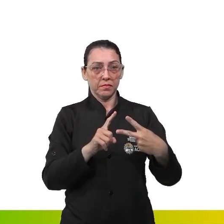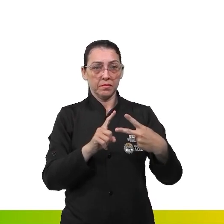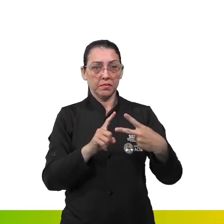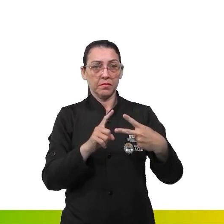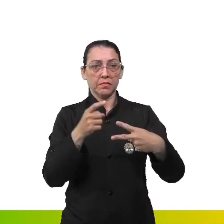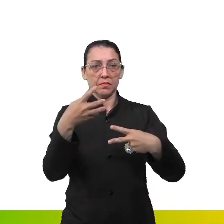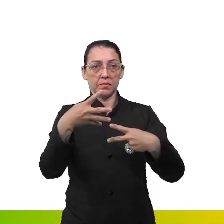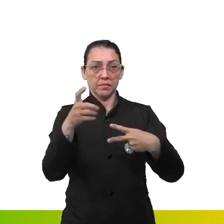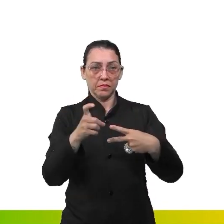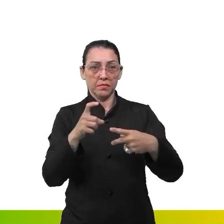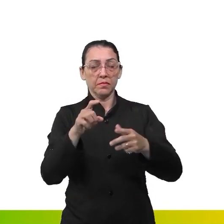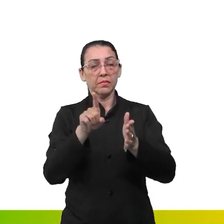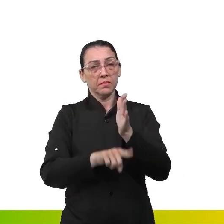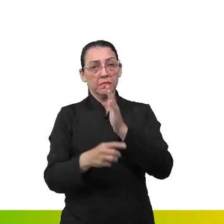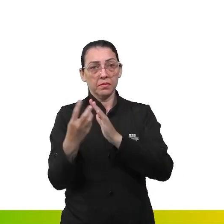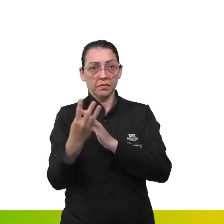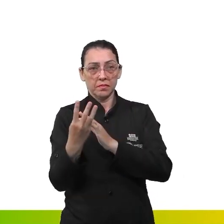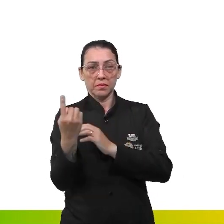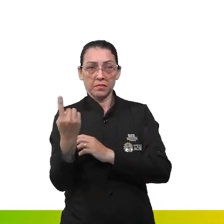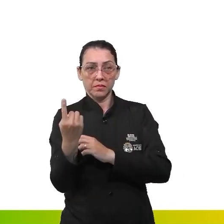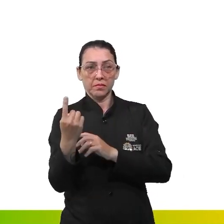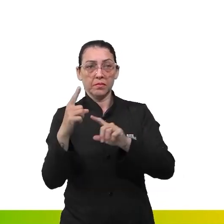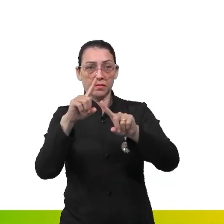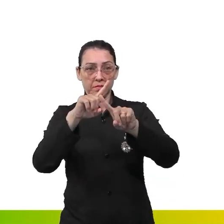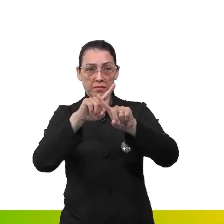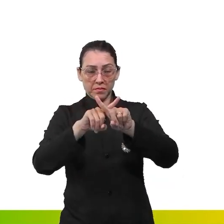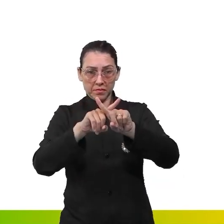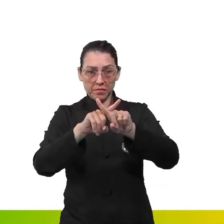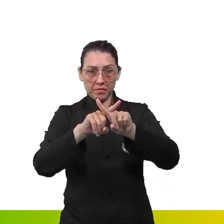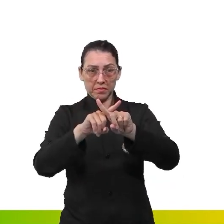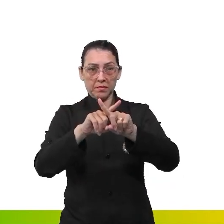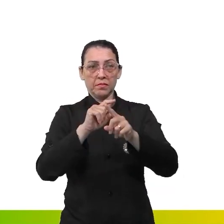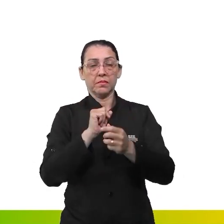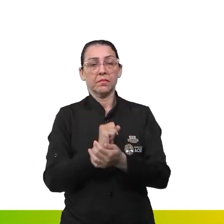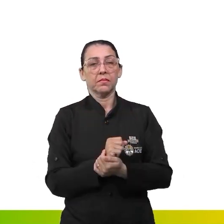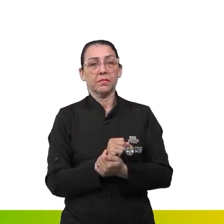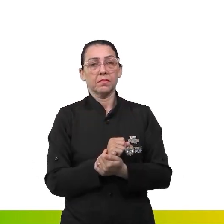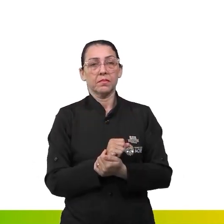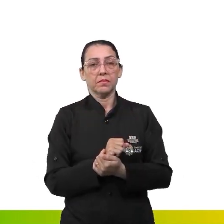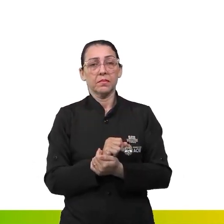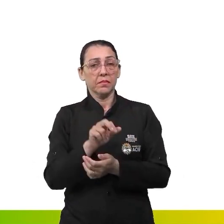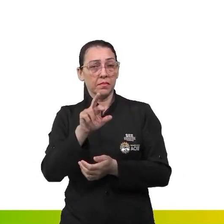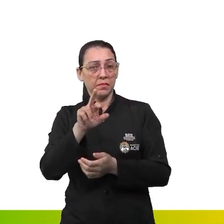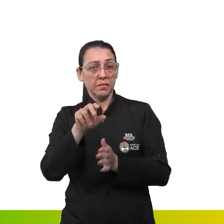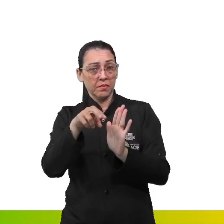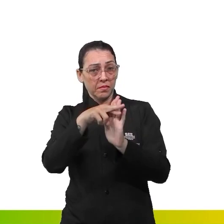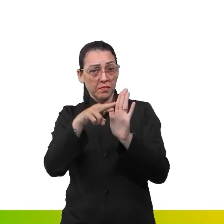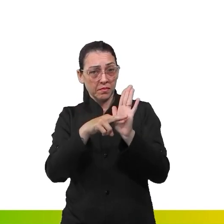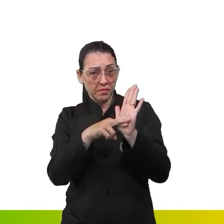a 4x menos 3 por 1 e multiplicar 2 elevado a 2x mais 1 por 2.